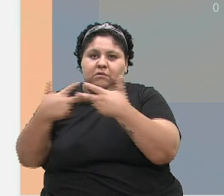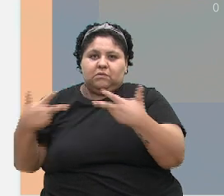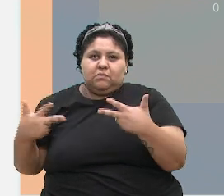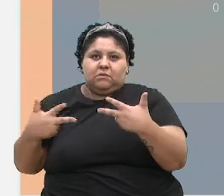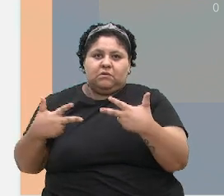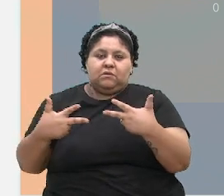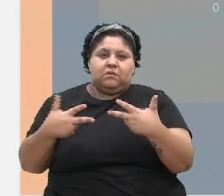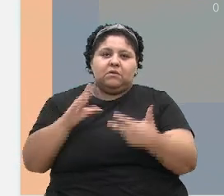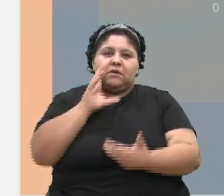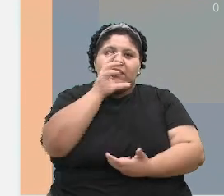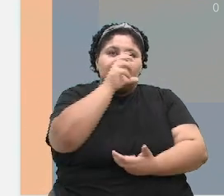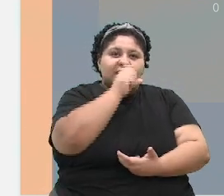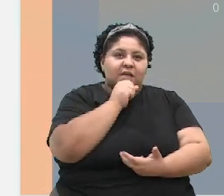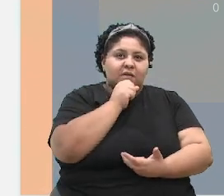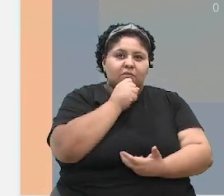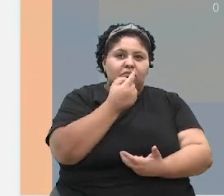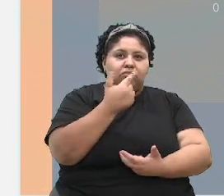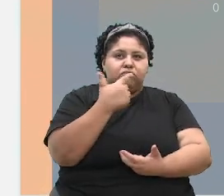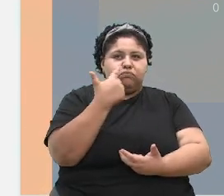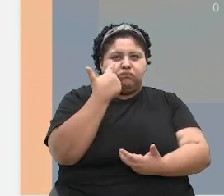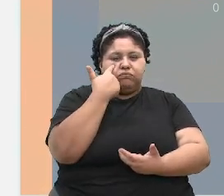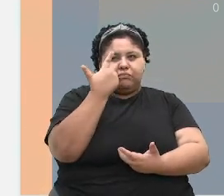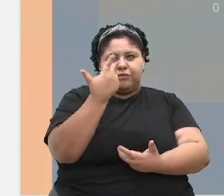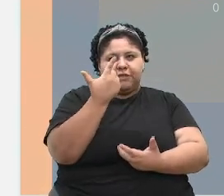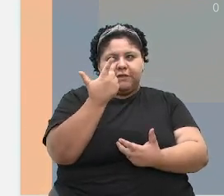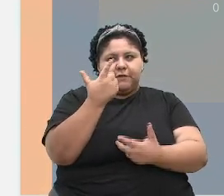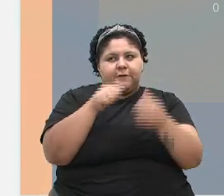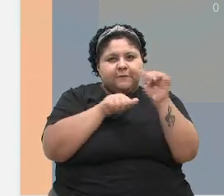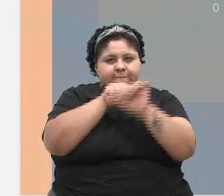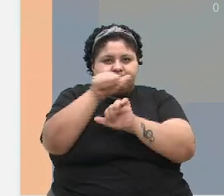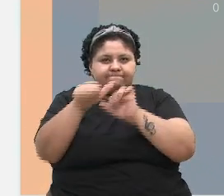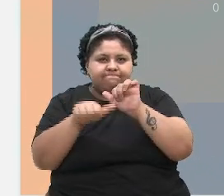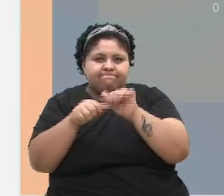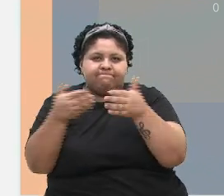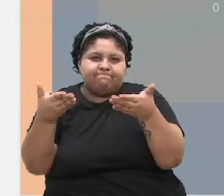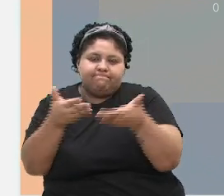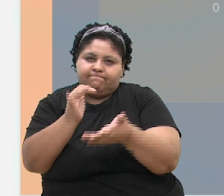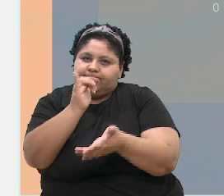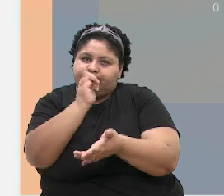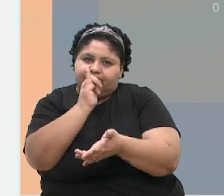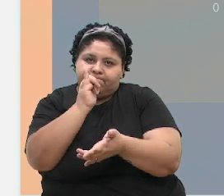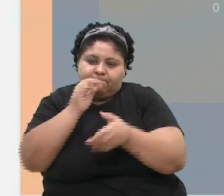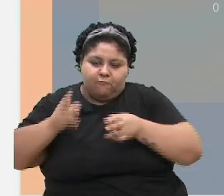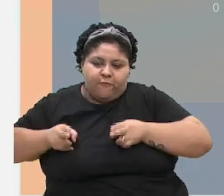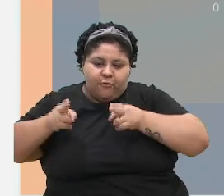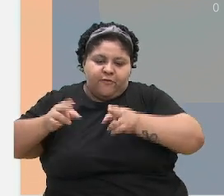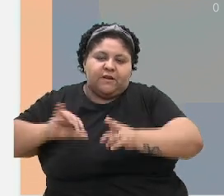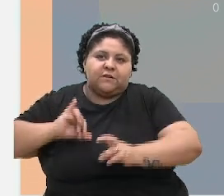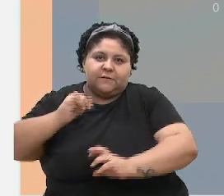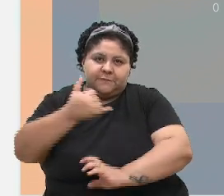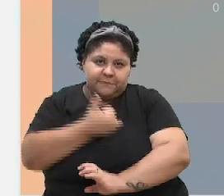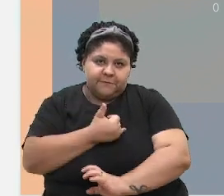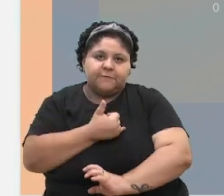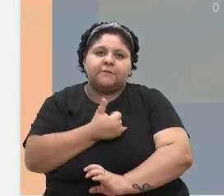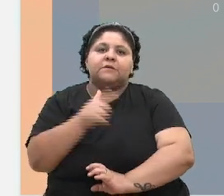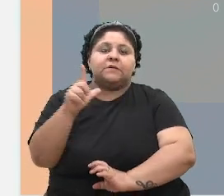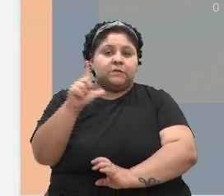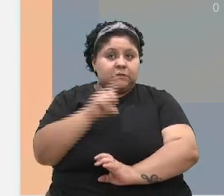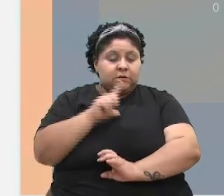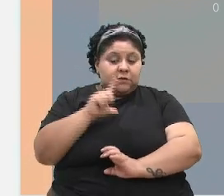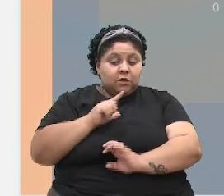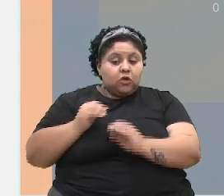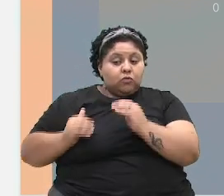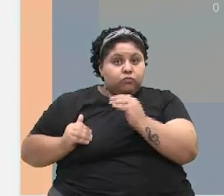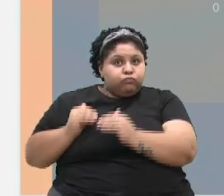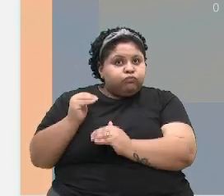cenário transformador. No caso, eu estou falando aqui do terminal ferroviário de Vacaria. Há uma